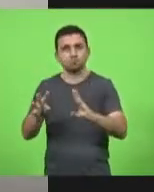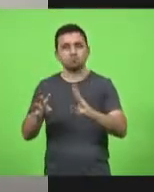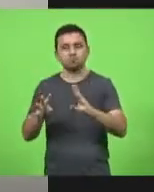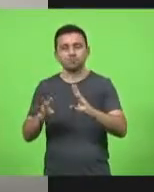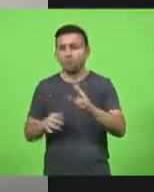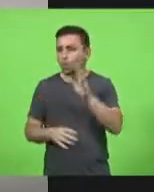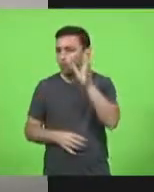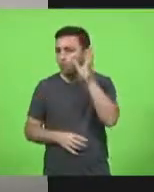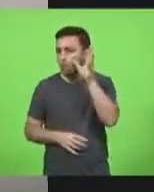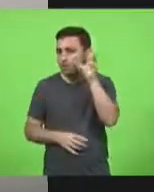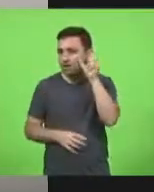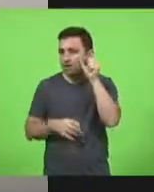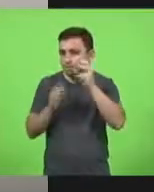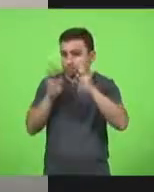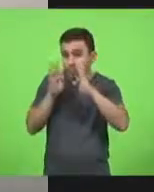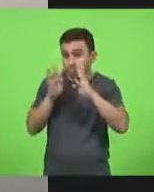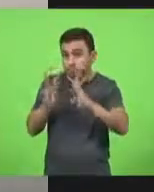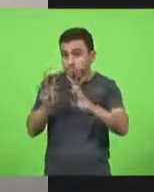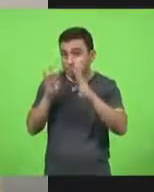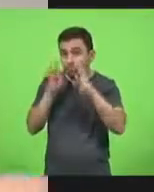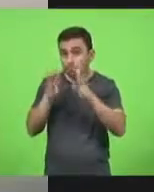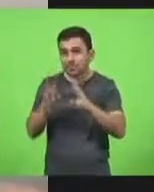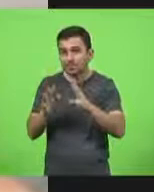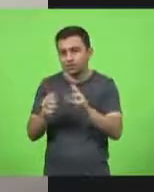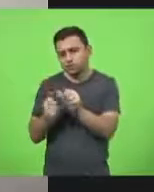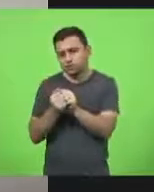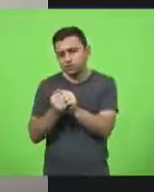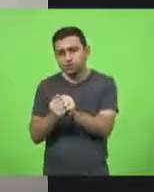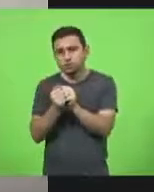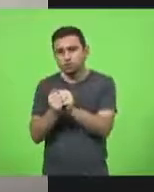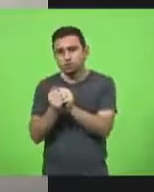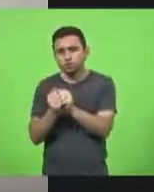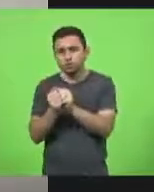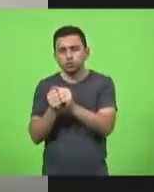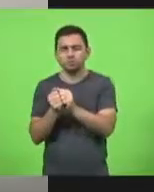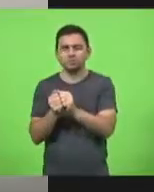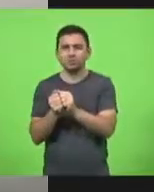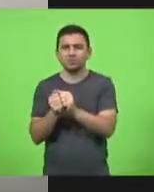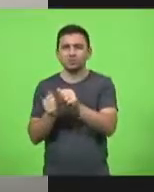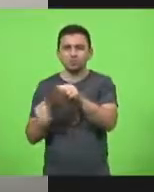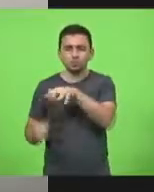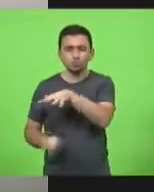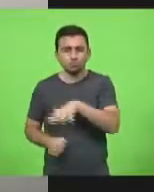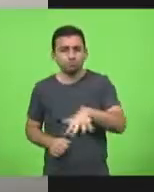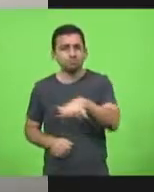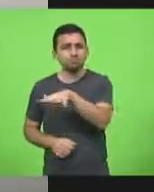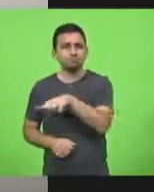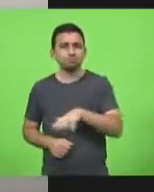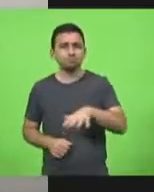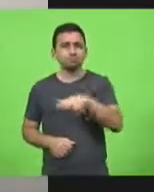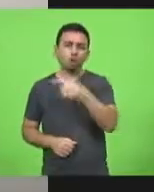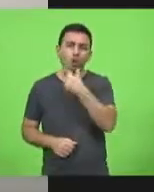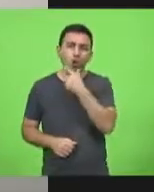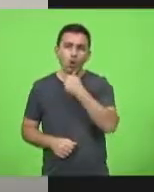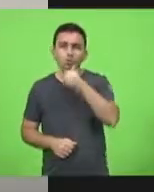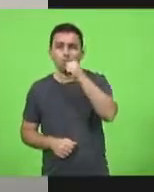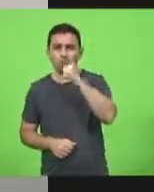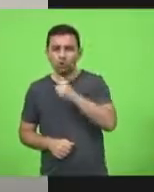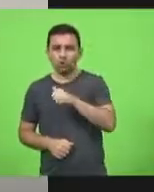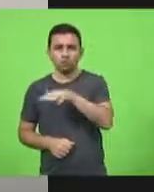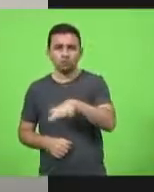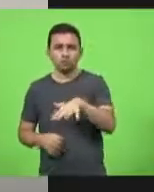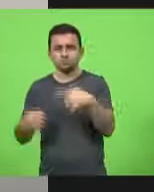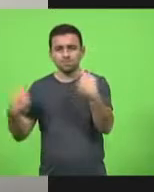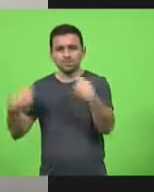a capacidade de estar lado a lado com aqueles e aquelas que